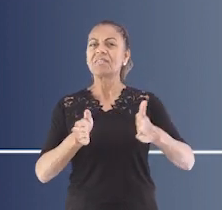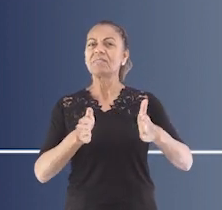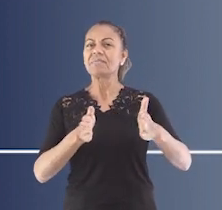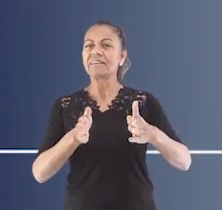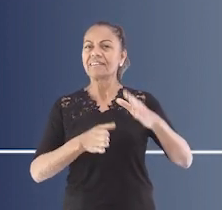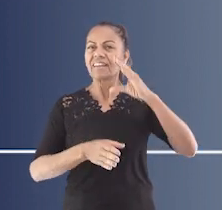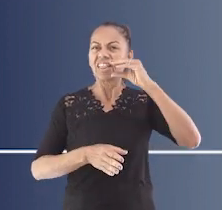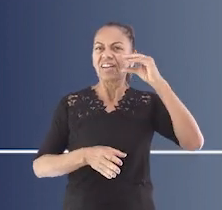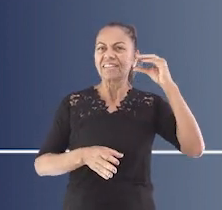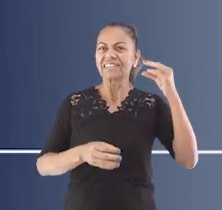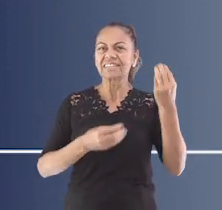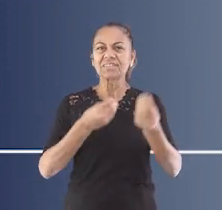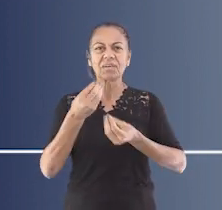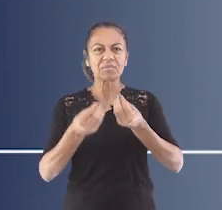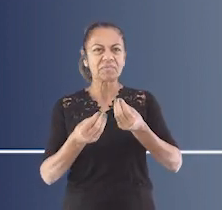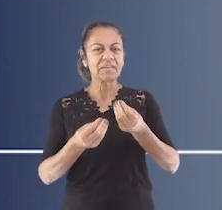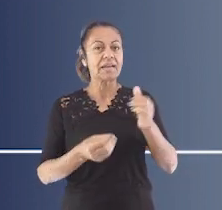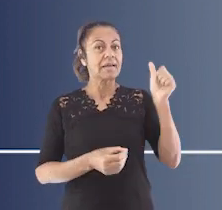chega a puberdade?